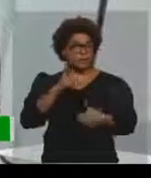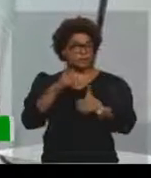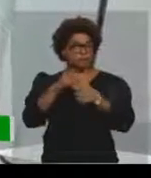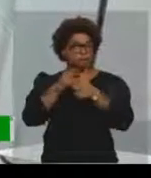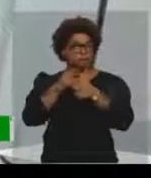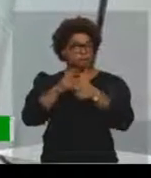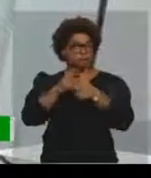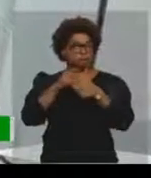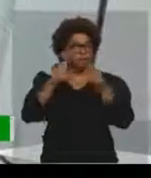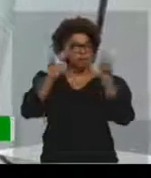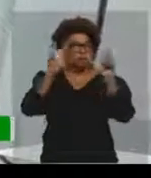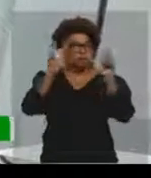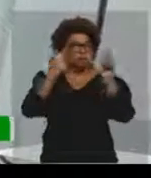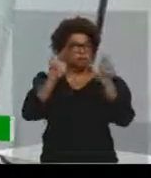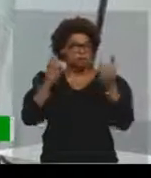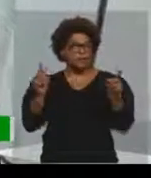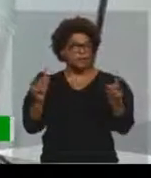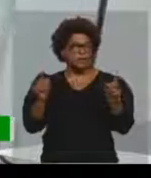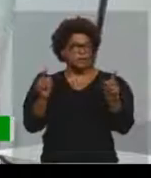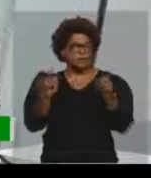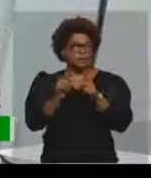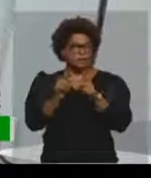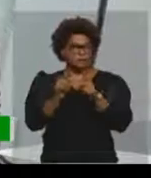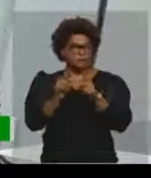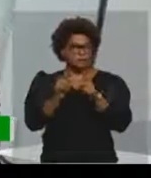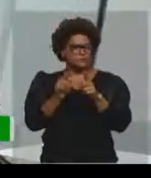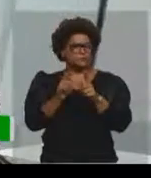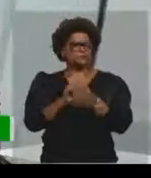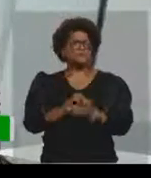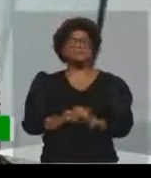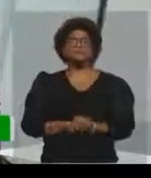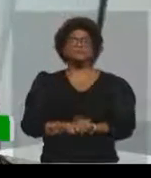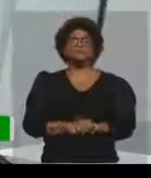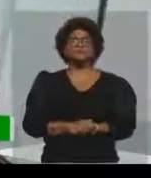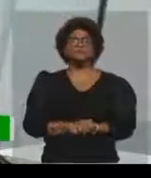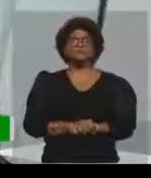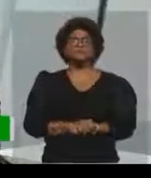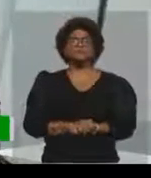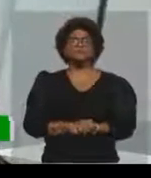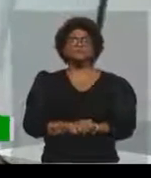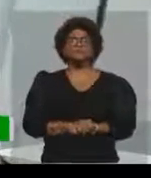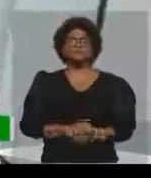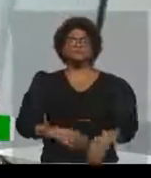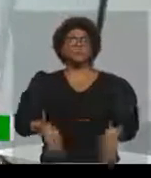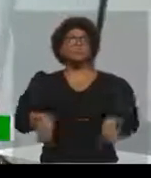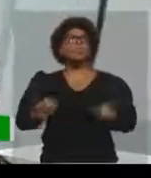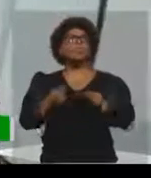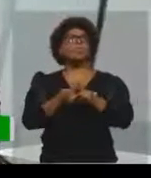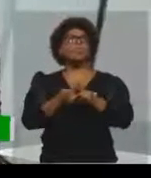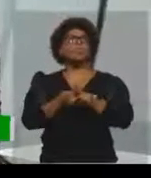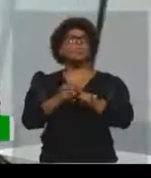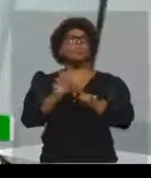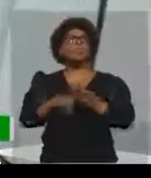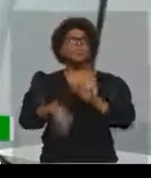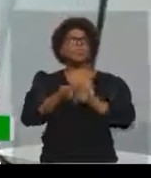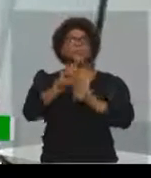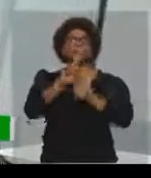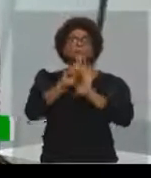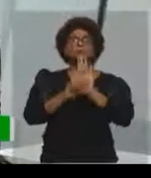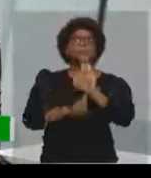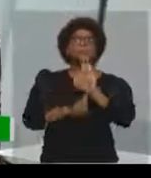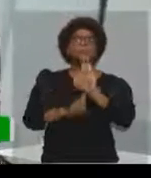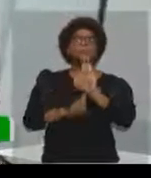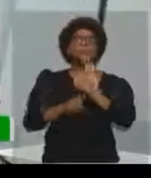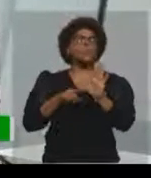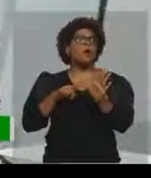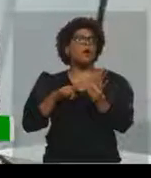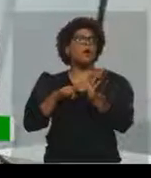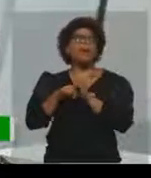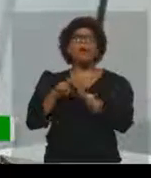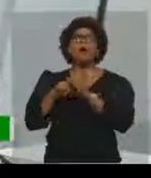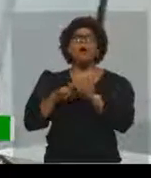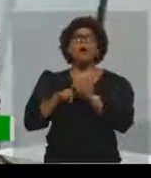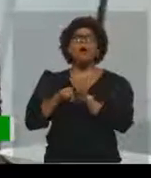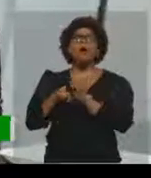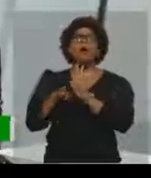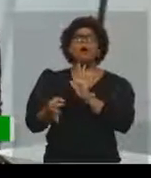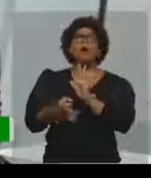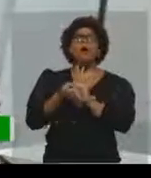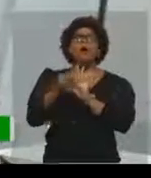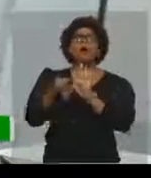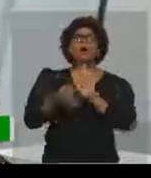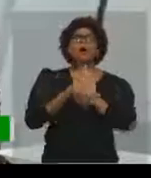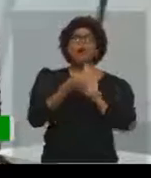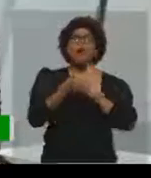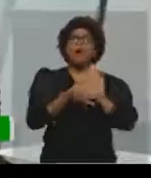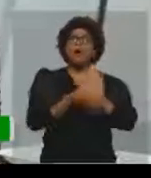curto, ele vai ter um texto argumentativo, é justamente aquele texto que vai te convencer